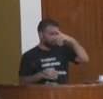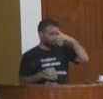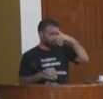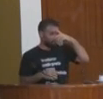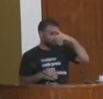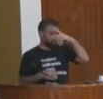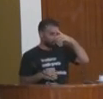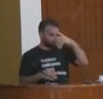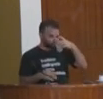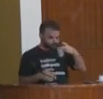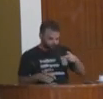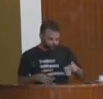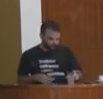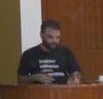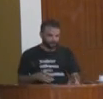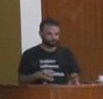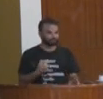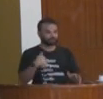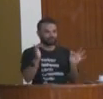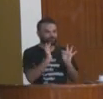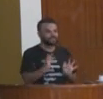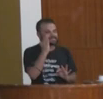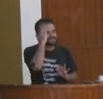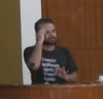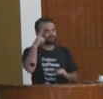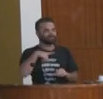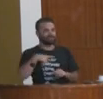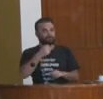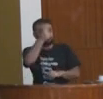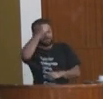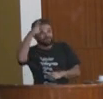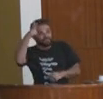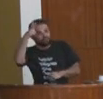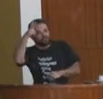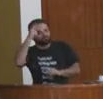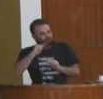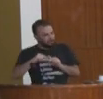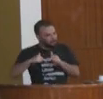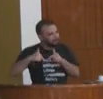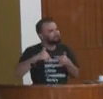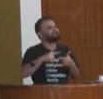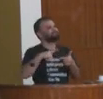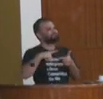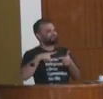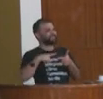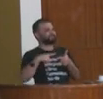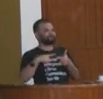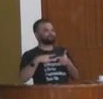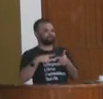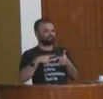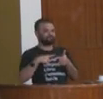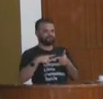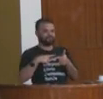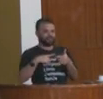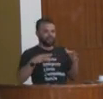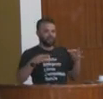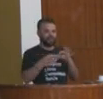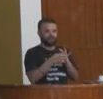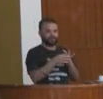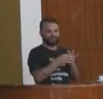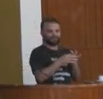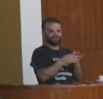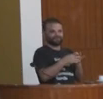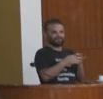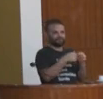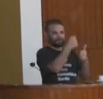e com uma proposta que vai exatamente de encontro com as necessidades que a gente precisa. Acho que todos aqui da cidade conhecem, nós temos o